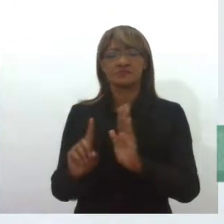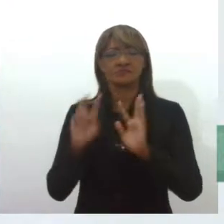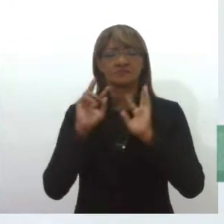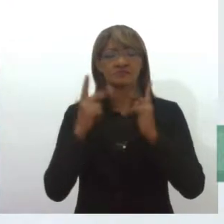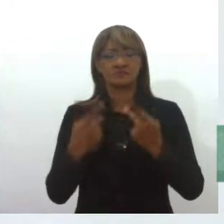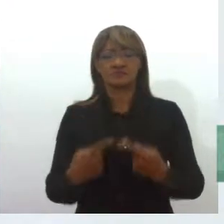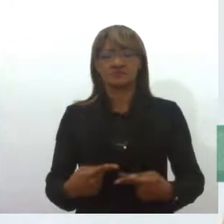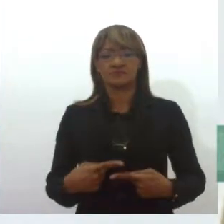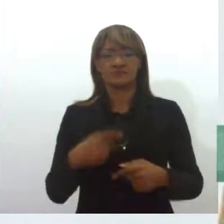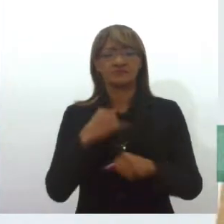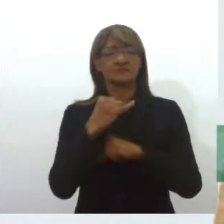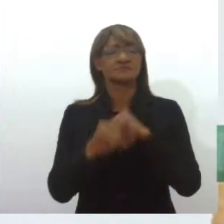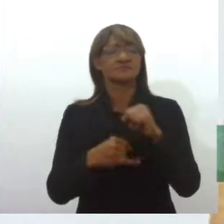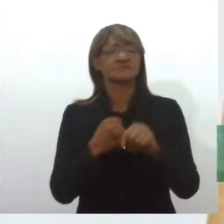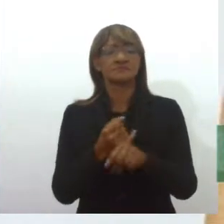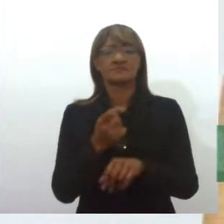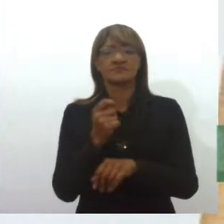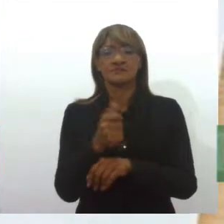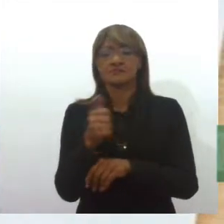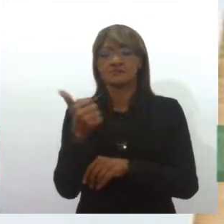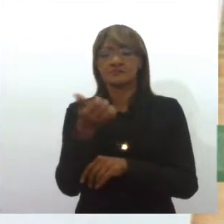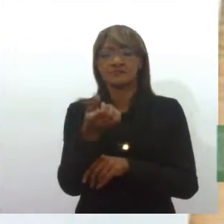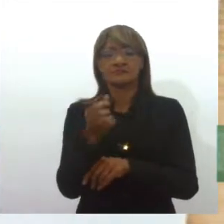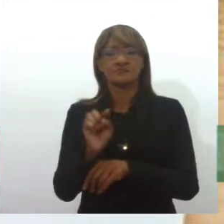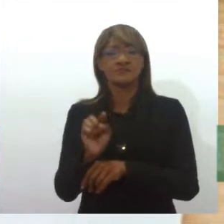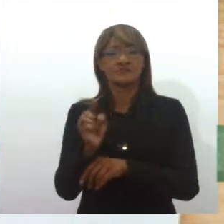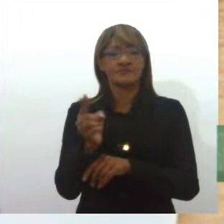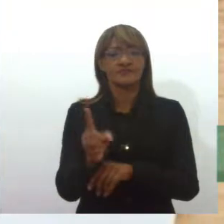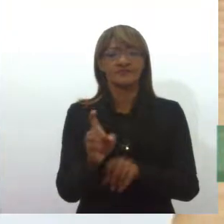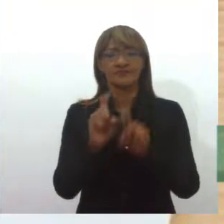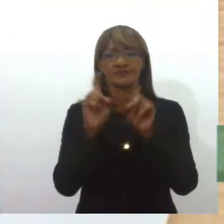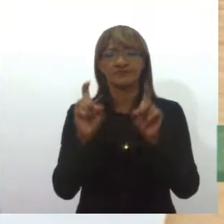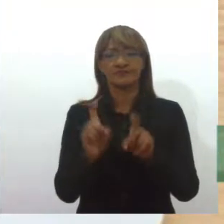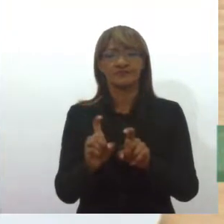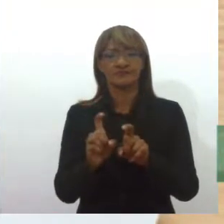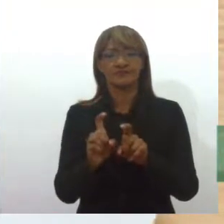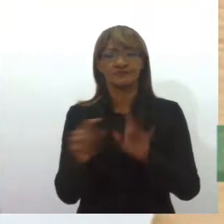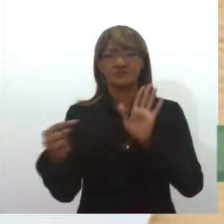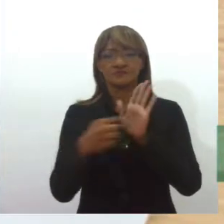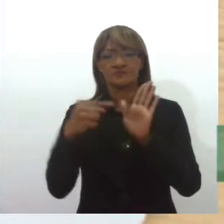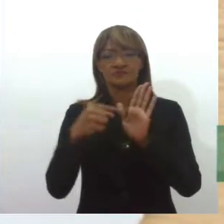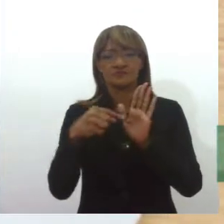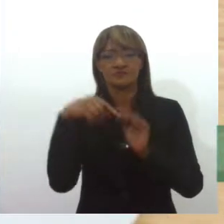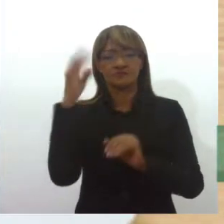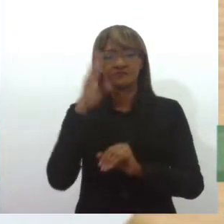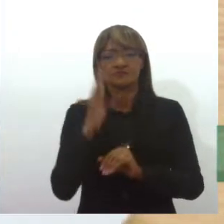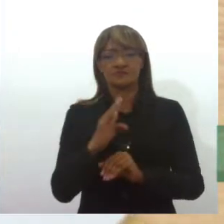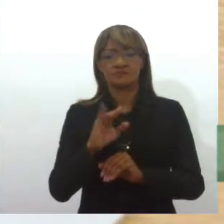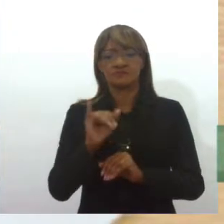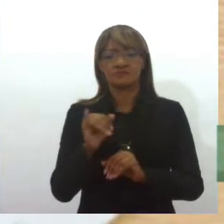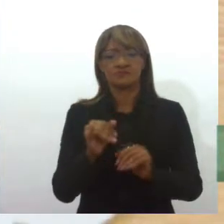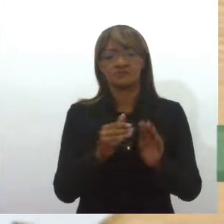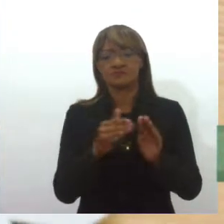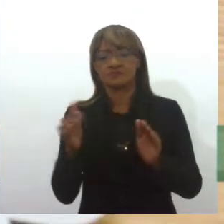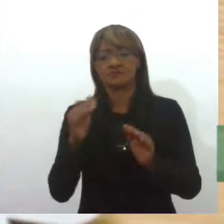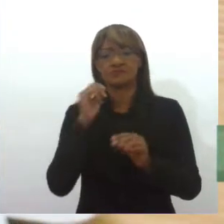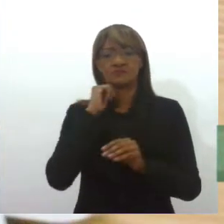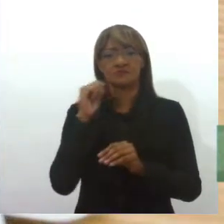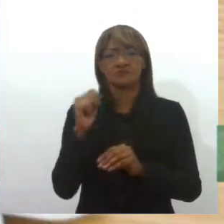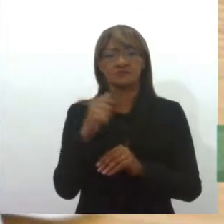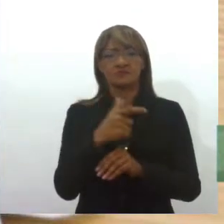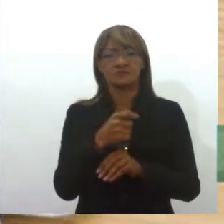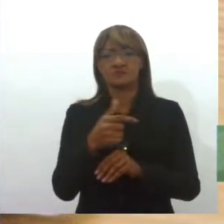internet, quase 16 mil páginas foram denunciadas no Brasil entre janeiro e abril de